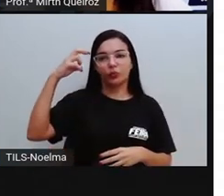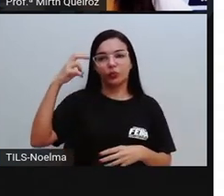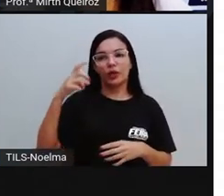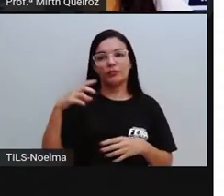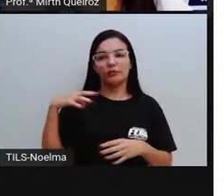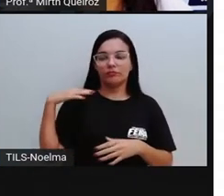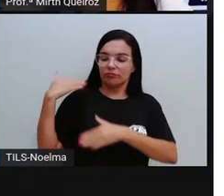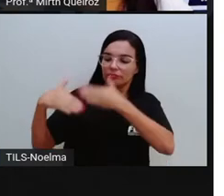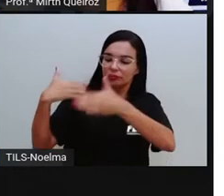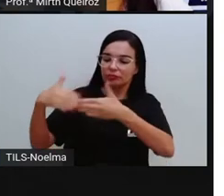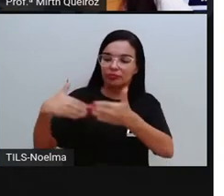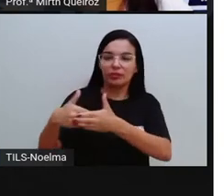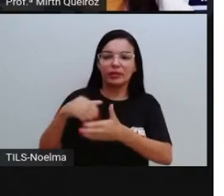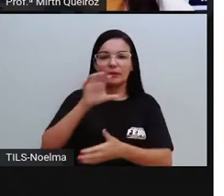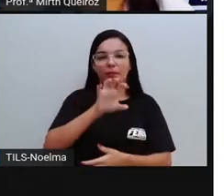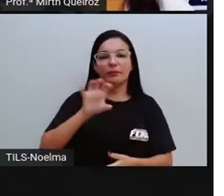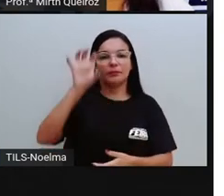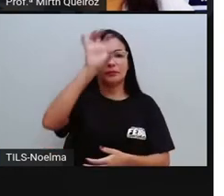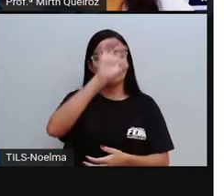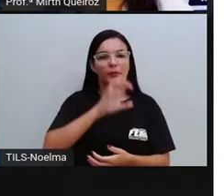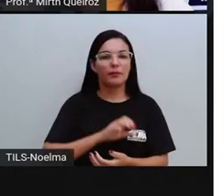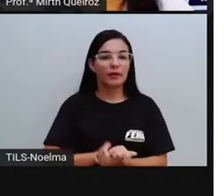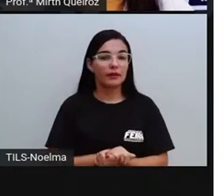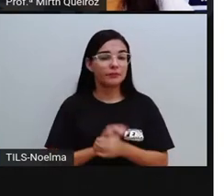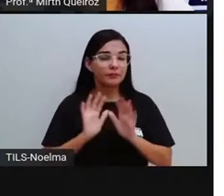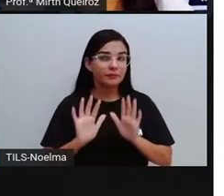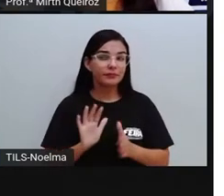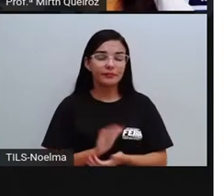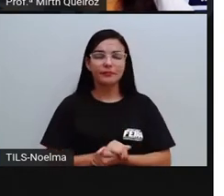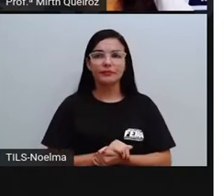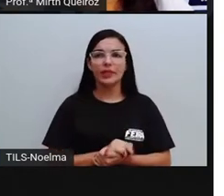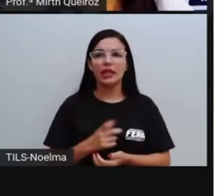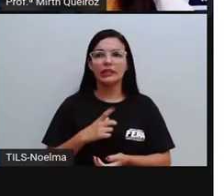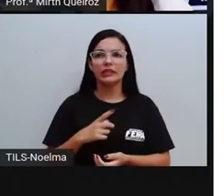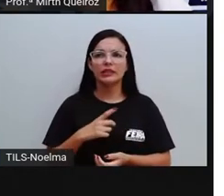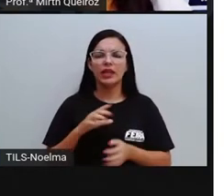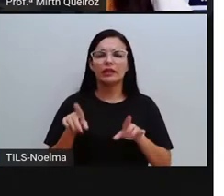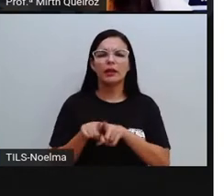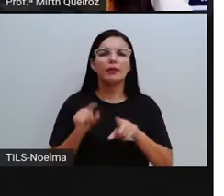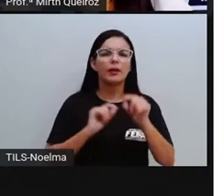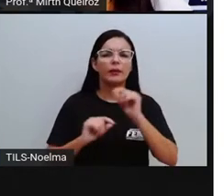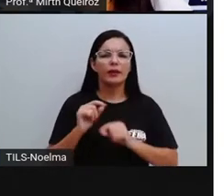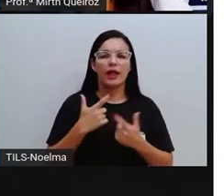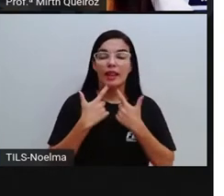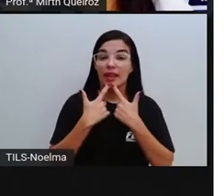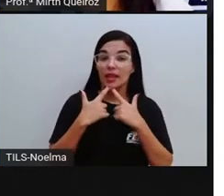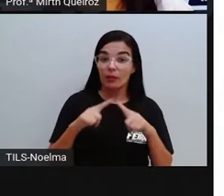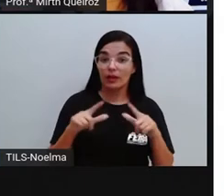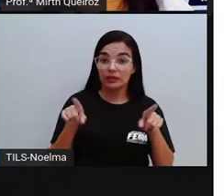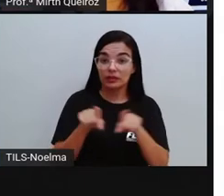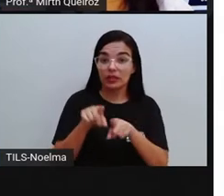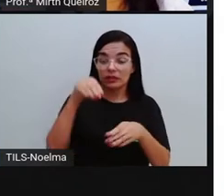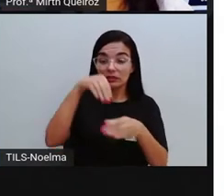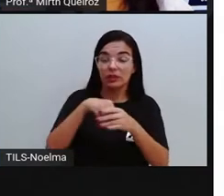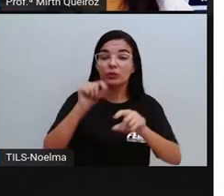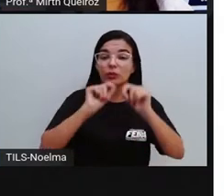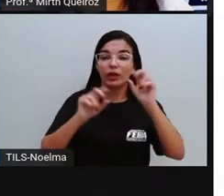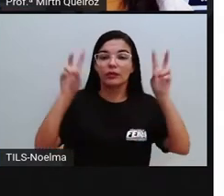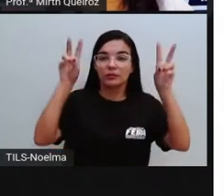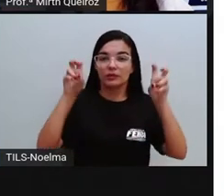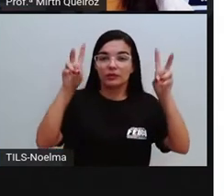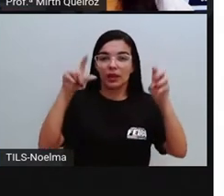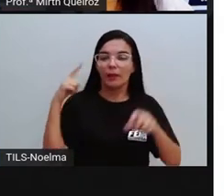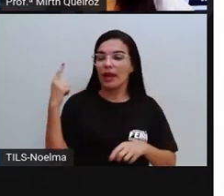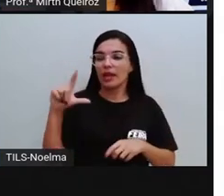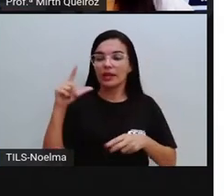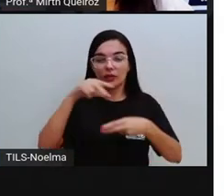da nossa região. Em relação à linguagem e o conteúdo, a literatura de cordel tem